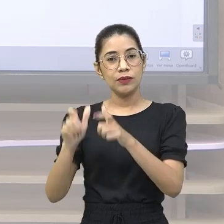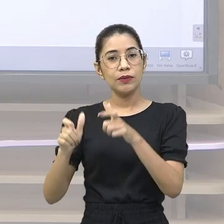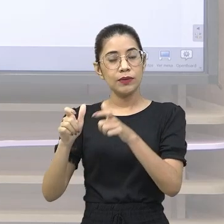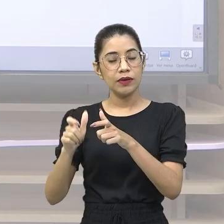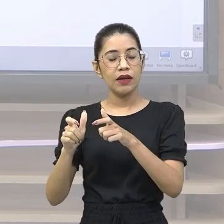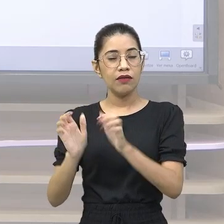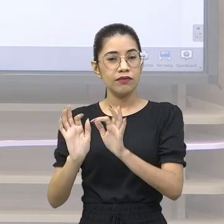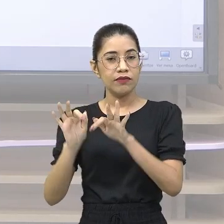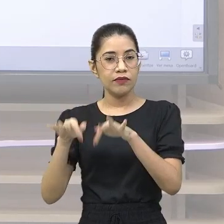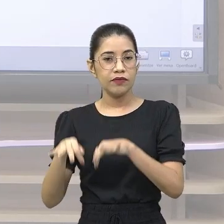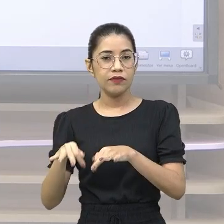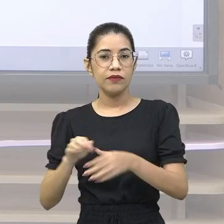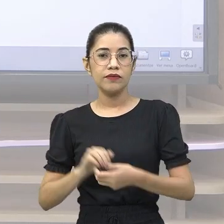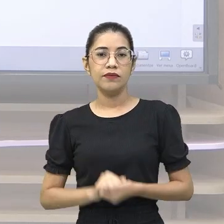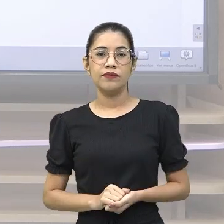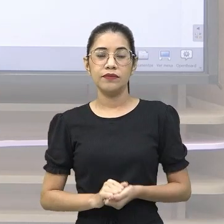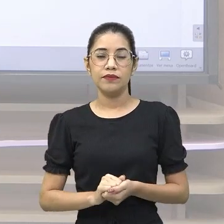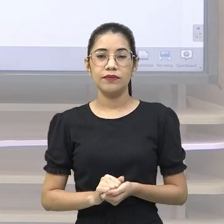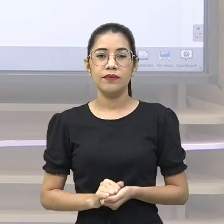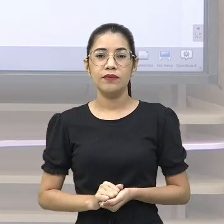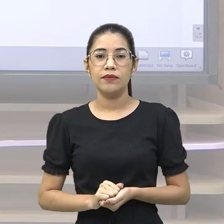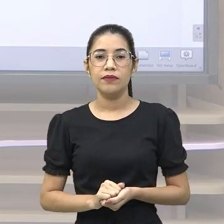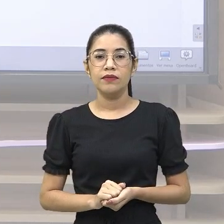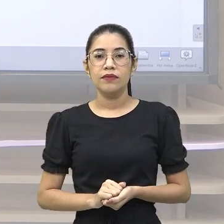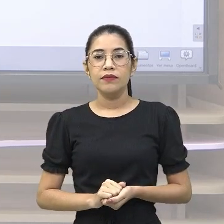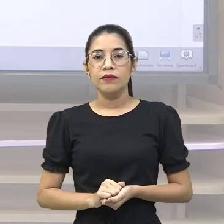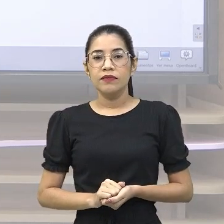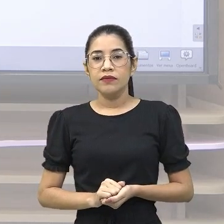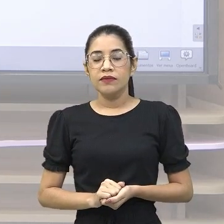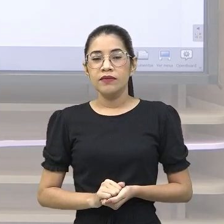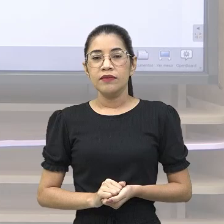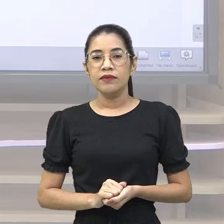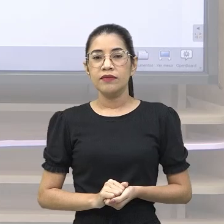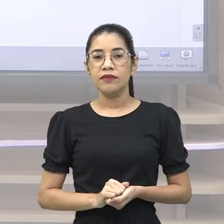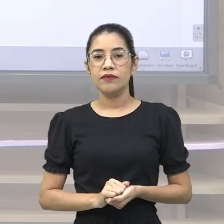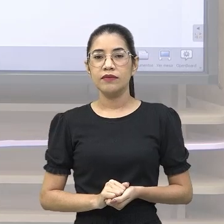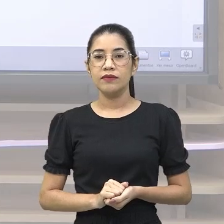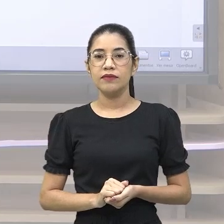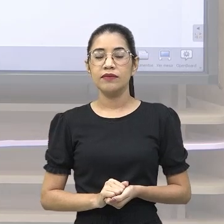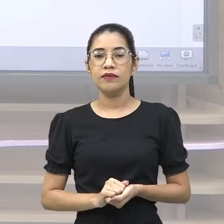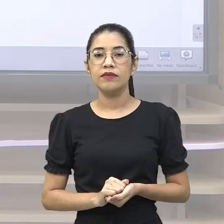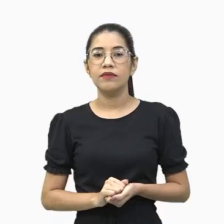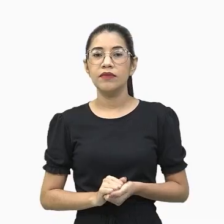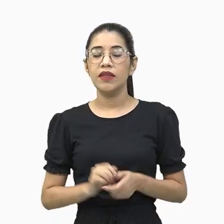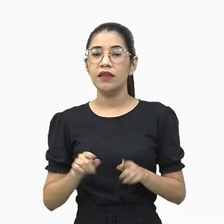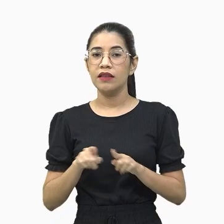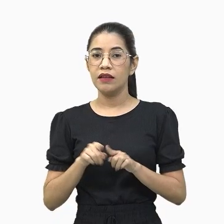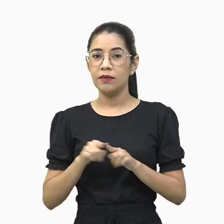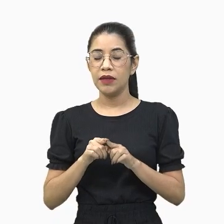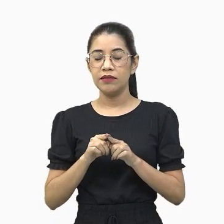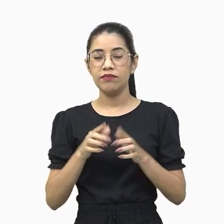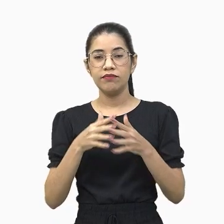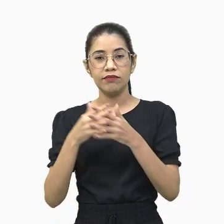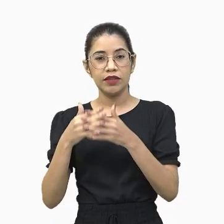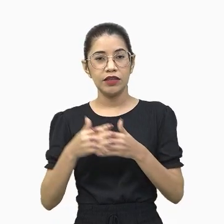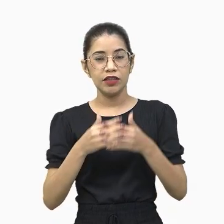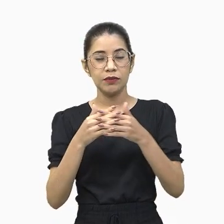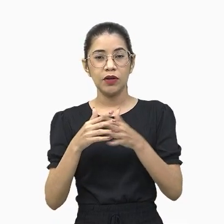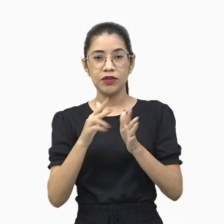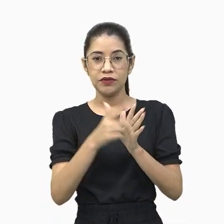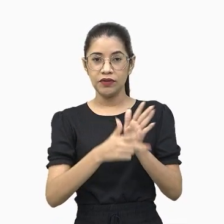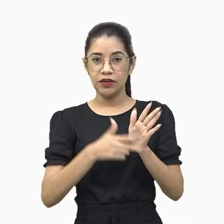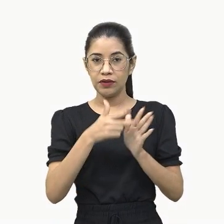eh de entrega né da sua mercadoria temos também o transporte Ferroviário né a gente vai deixar aí